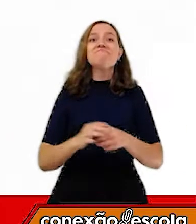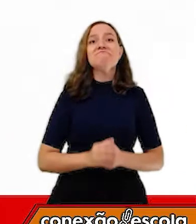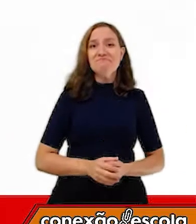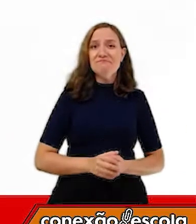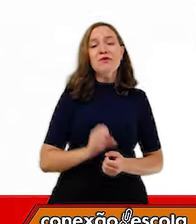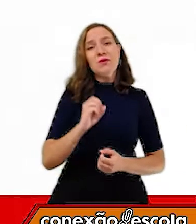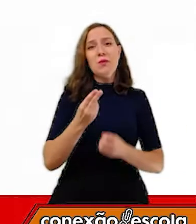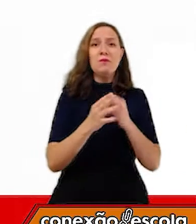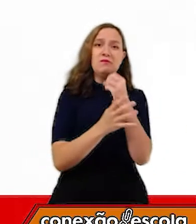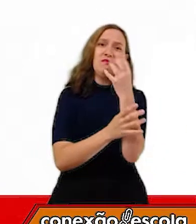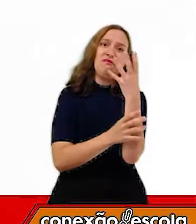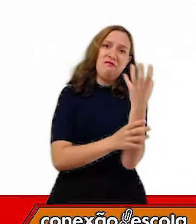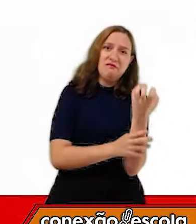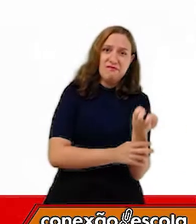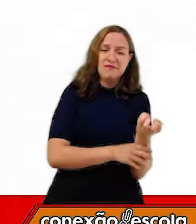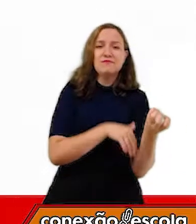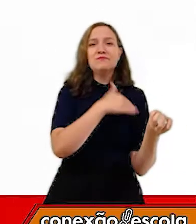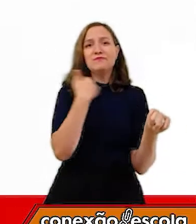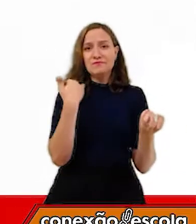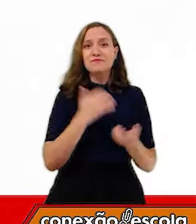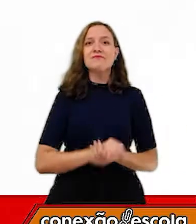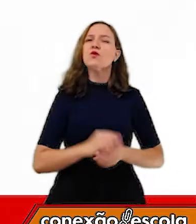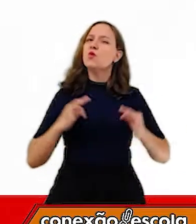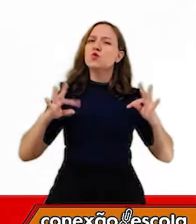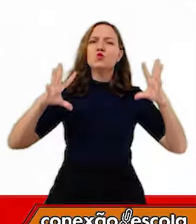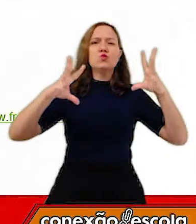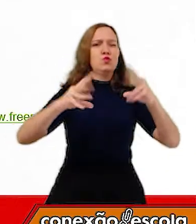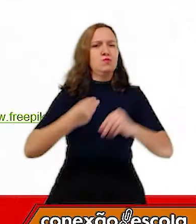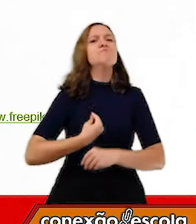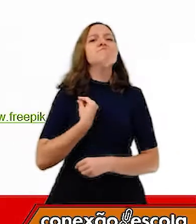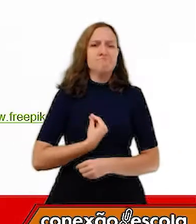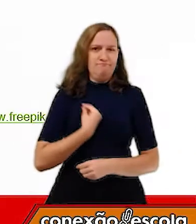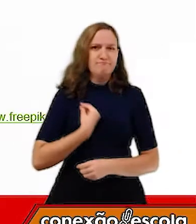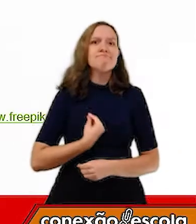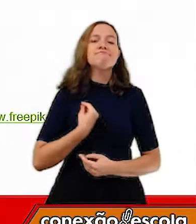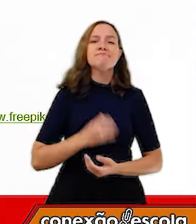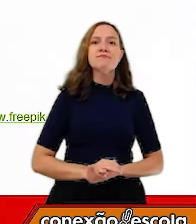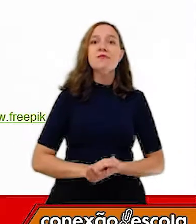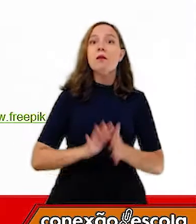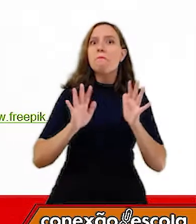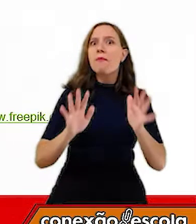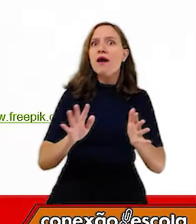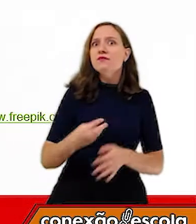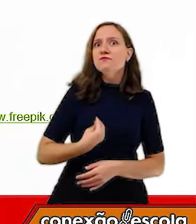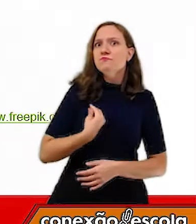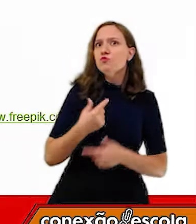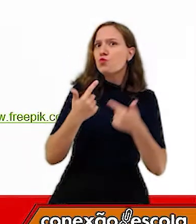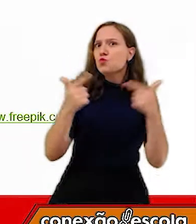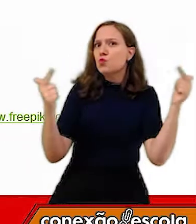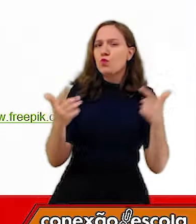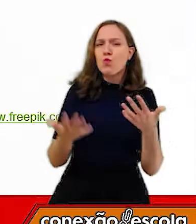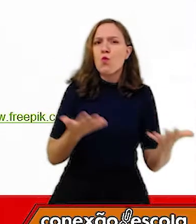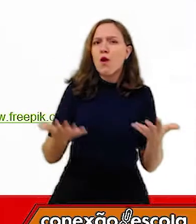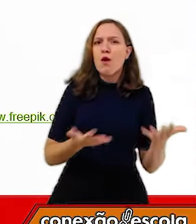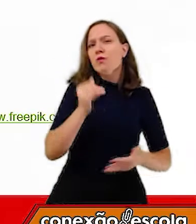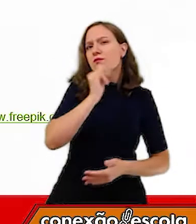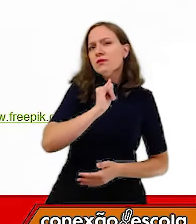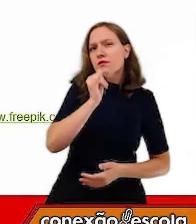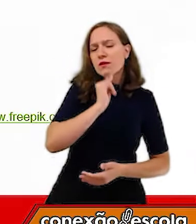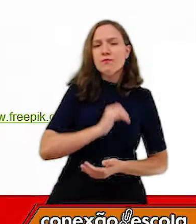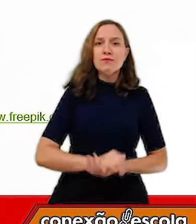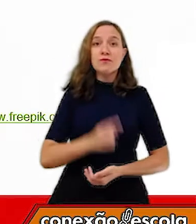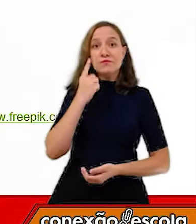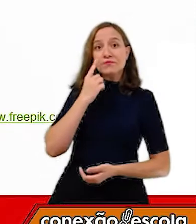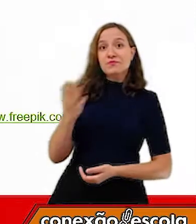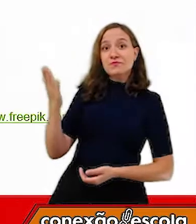Olha só, então são todos seres vivos. E os elementos não vivos, quais são?